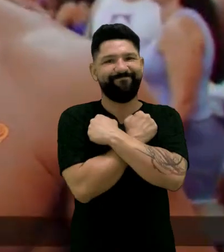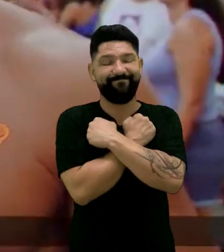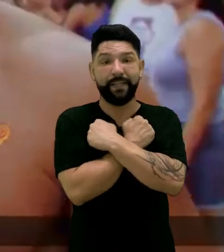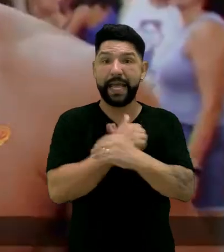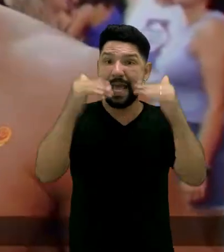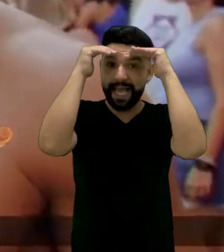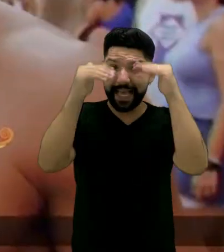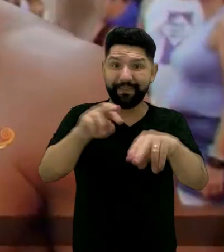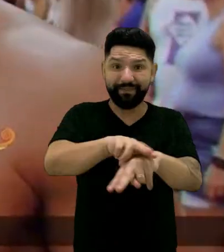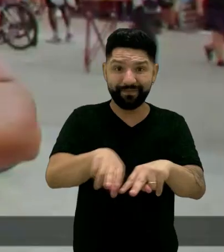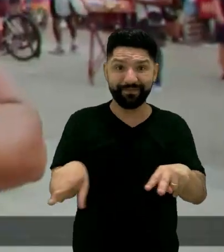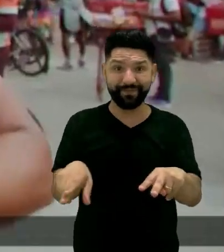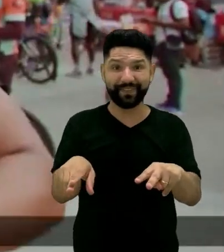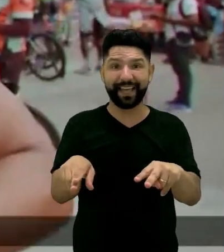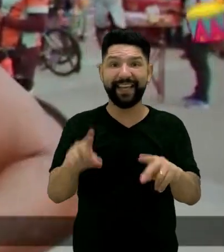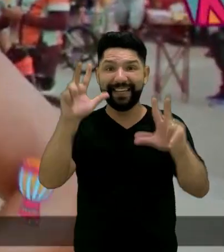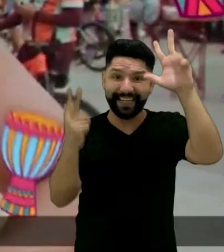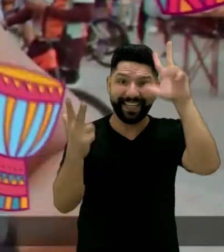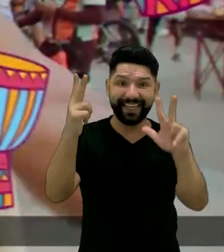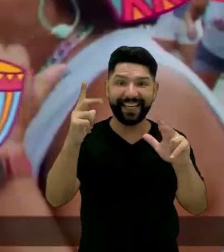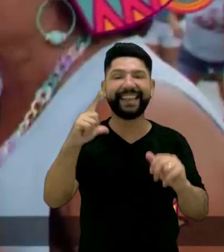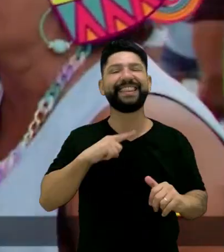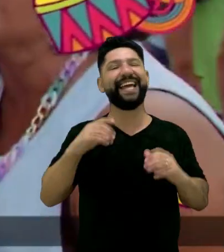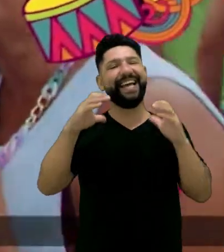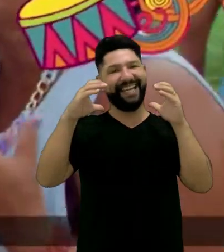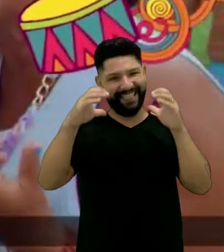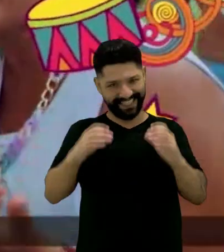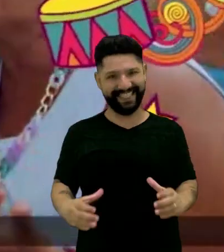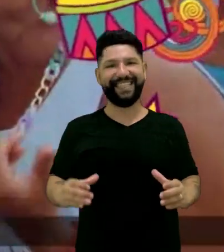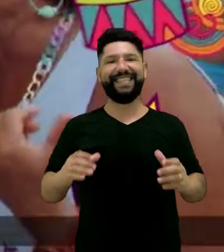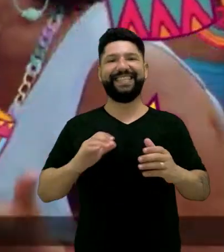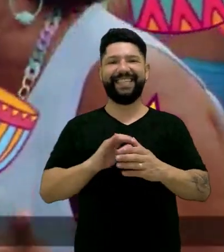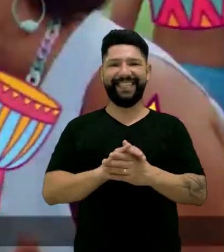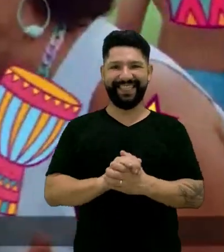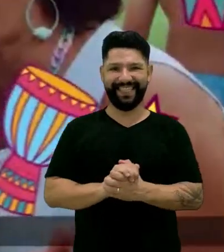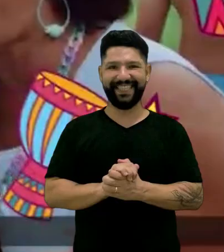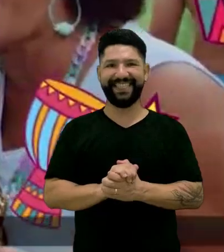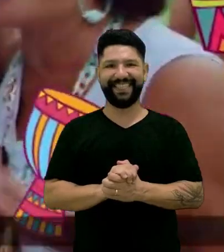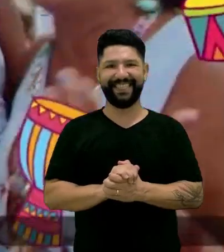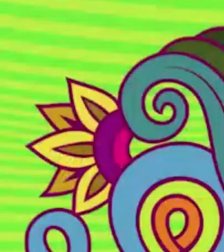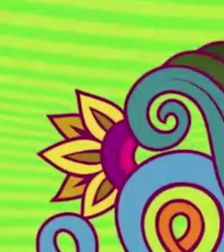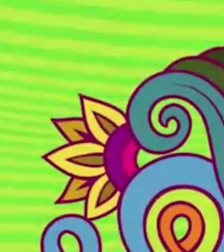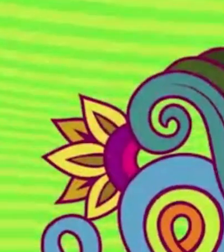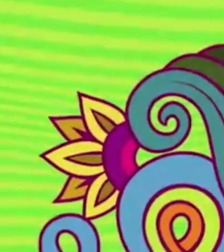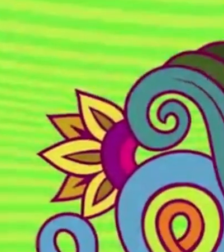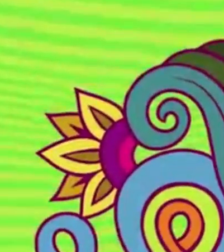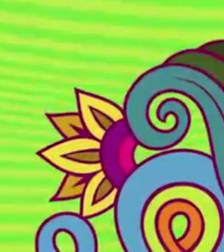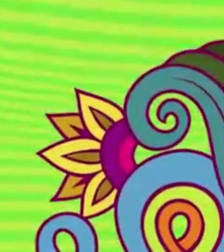Respeite a diversidade. Onde tem folia, tem cidadania.